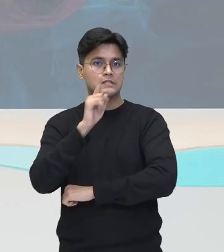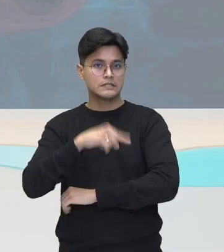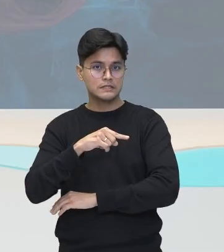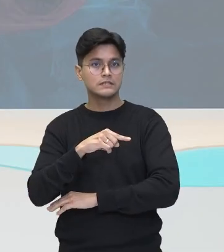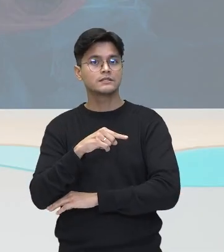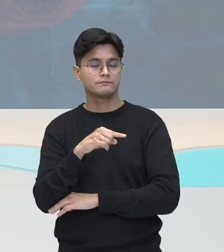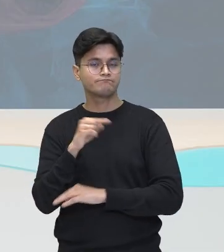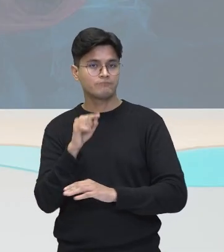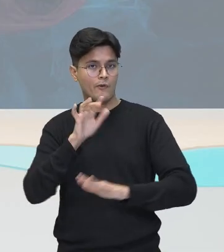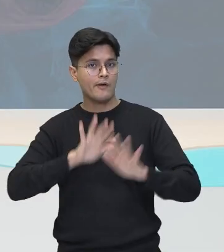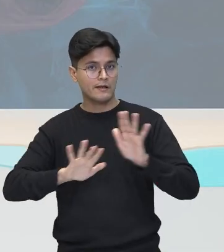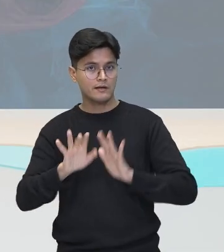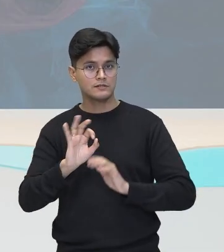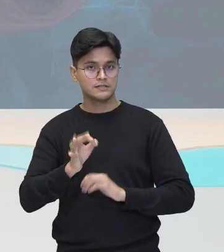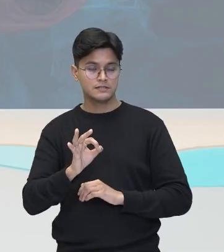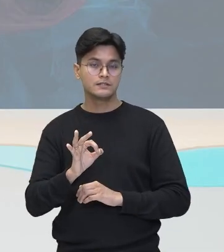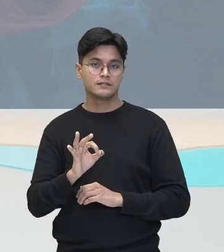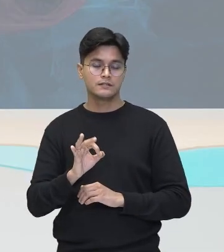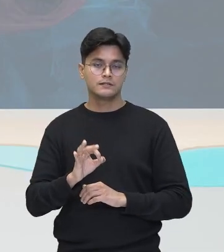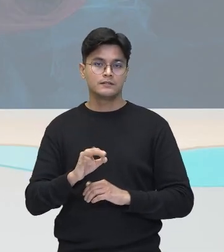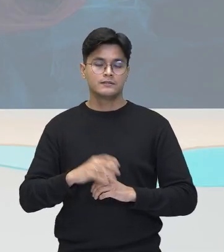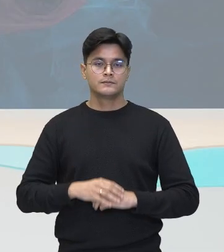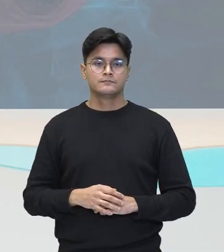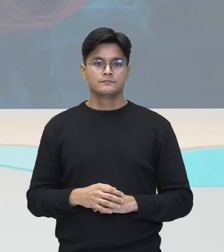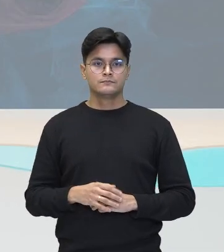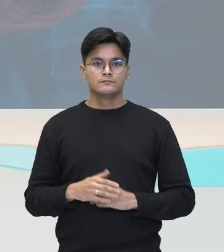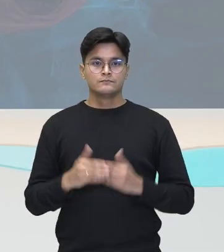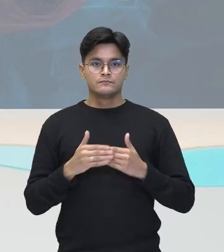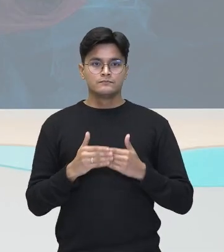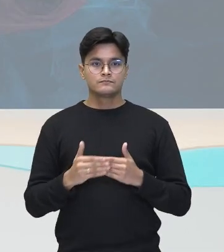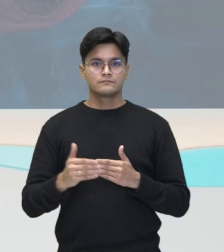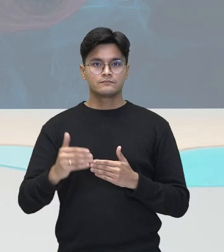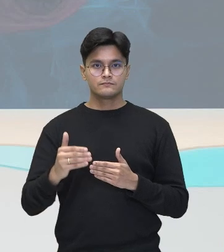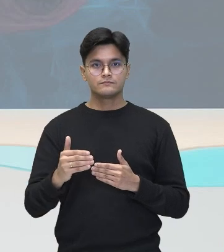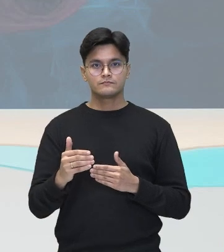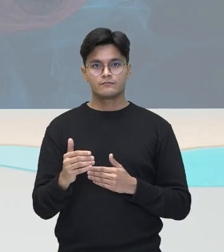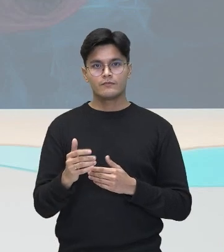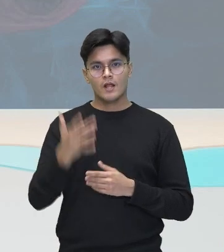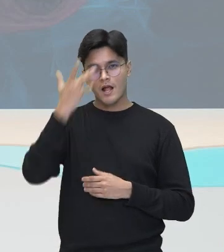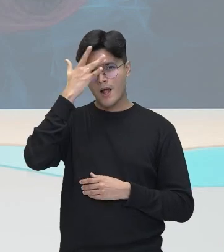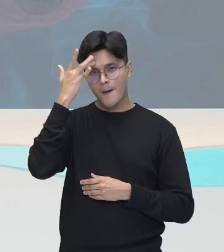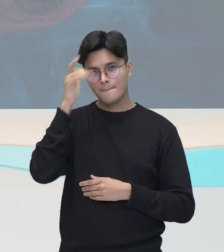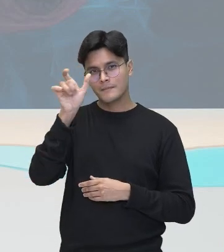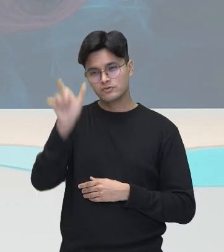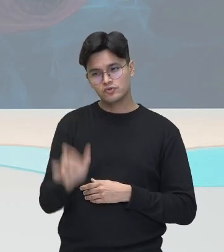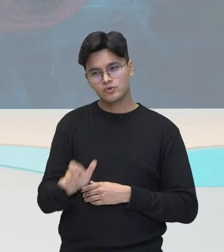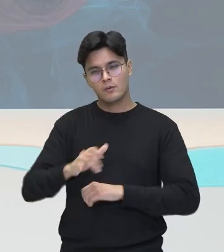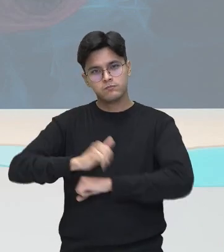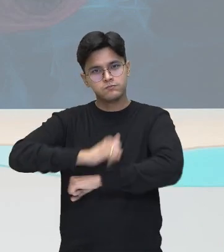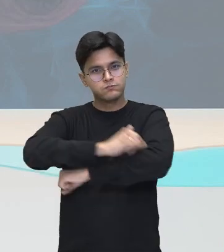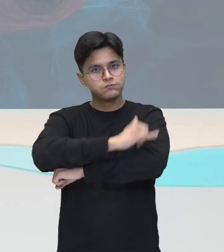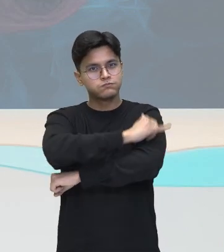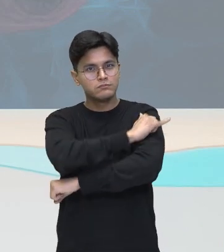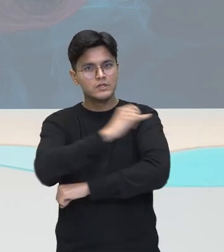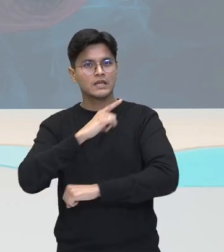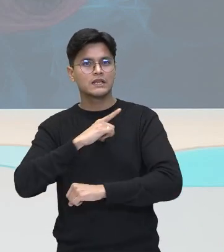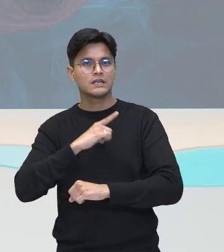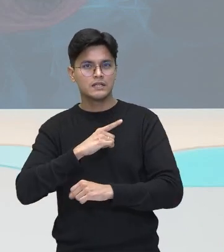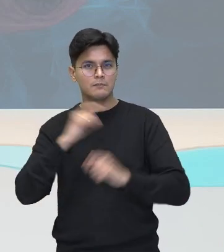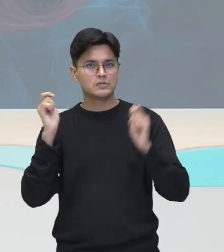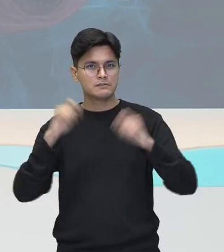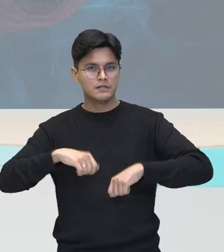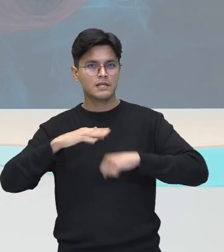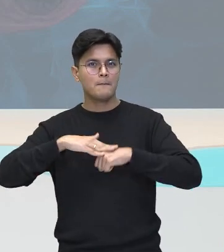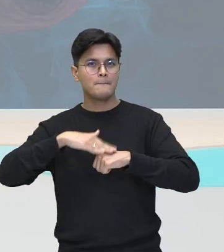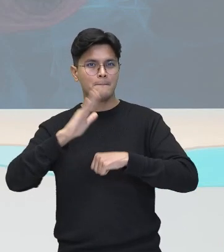está bem fixado. Prosseguindo, vamos ver aí, ó, que as pessoas obesas apresentam chances maiores de desenvolver o quê? Por